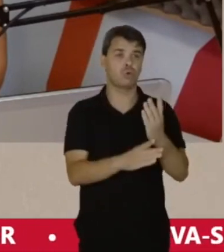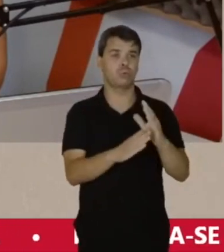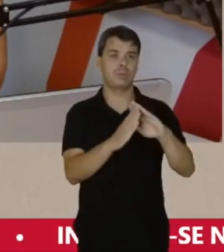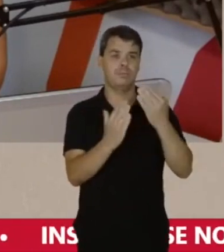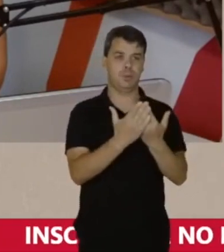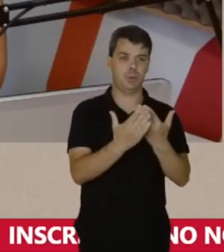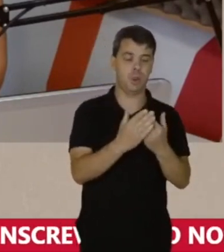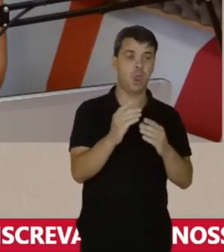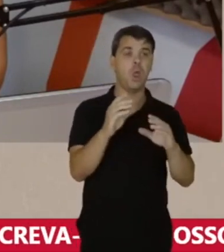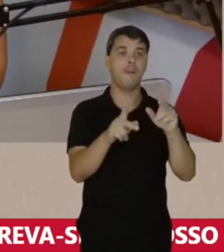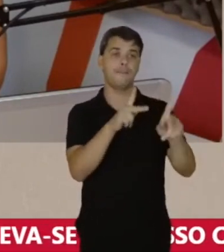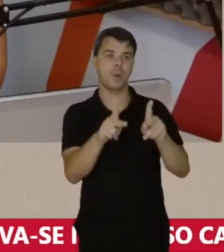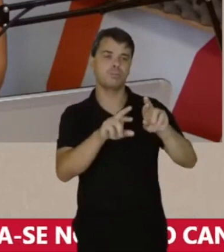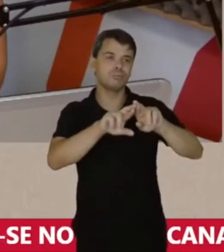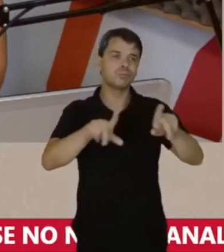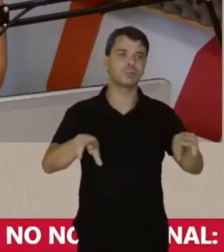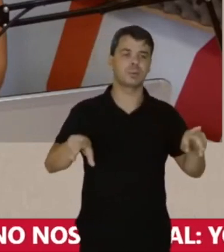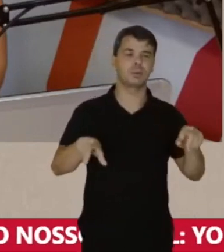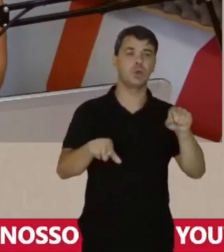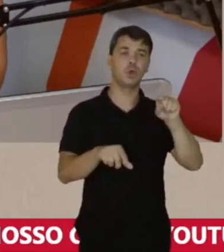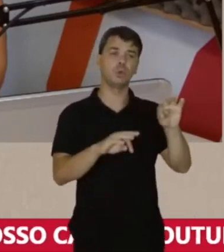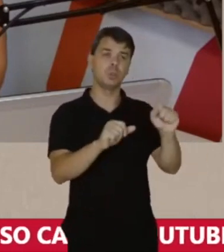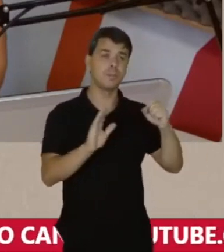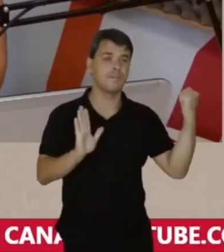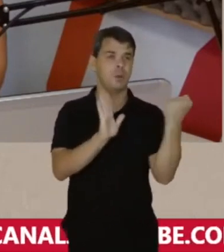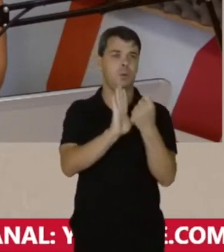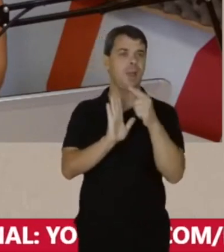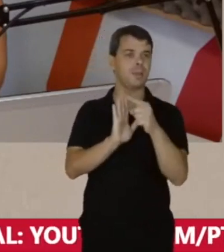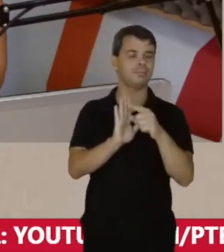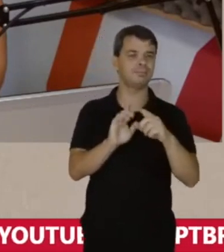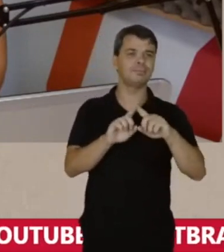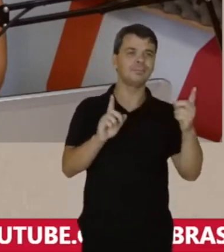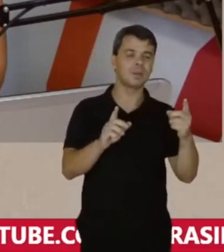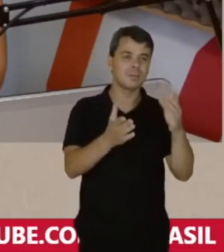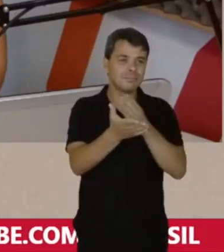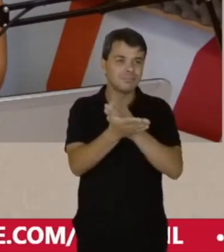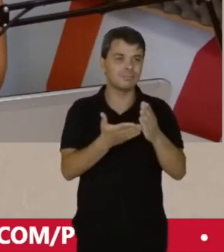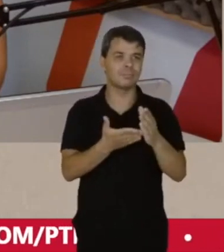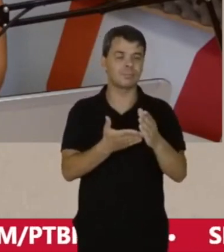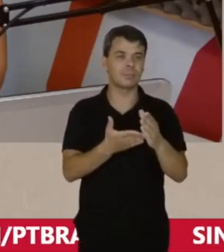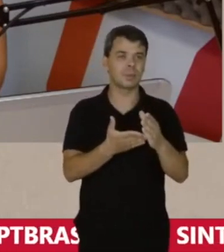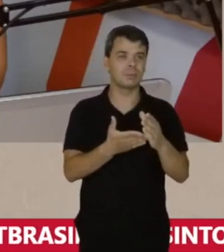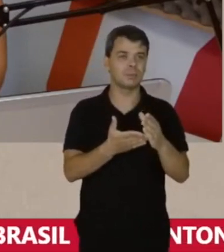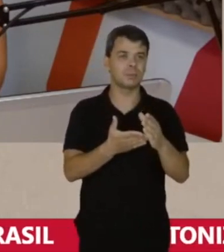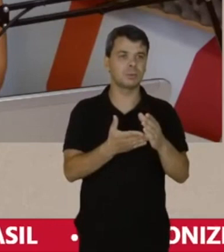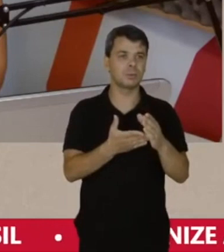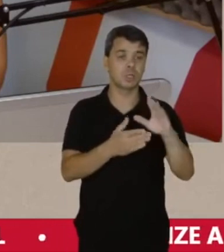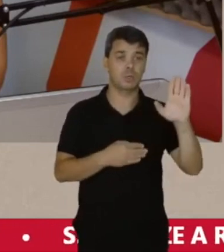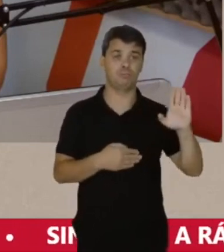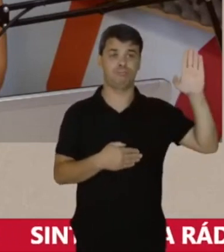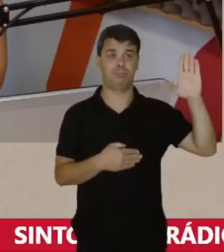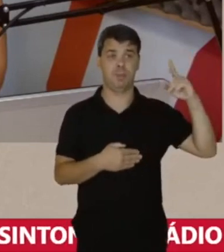diferenciada, povos diferenciados. Então, tudo isso me marcou muito. A minha iniciativa de concorrer a um cargo